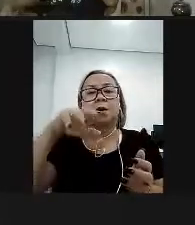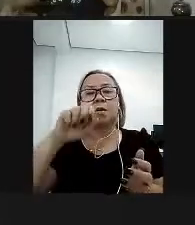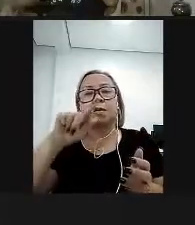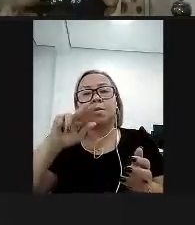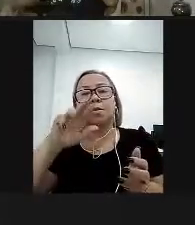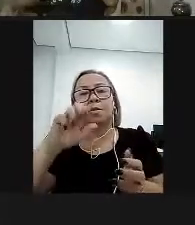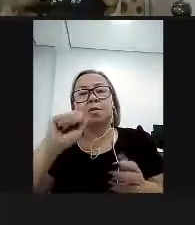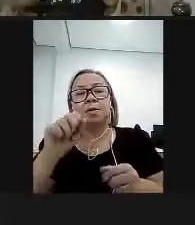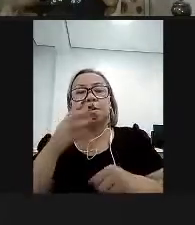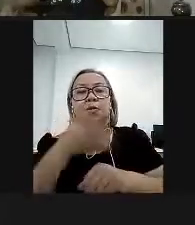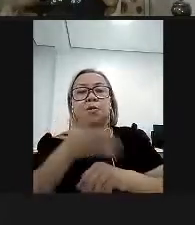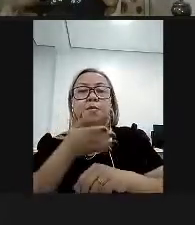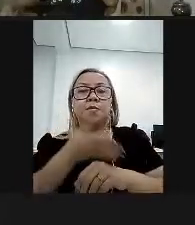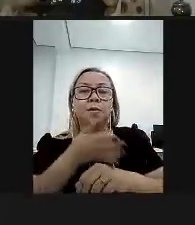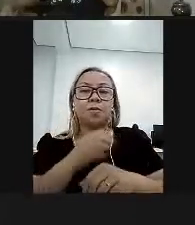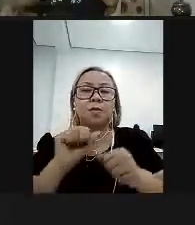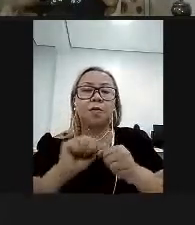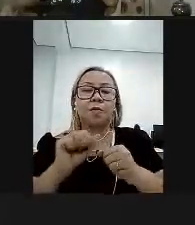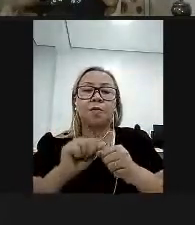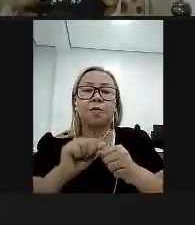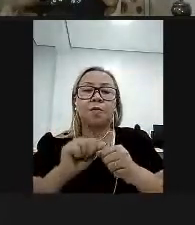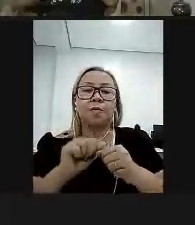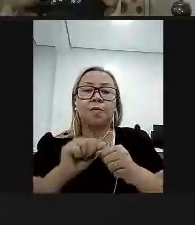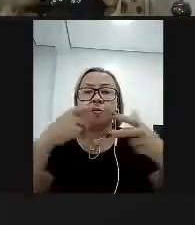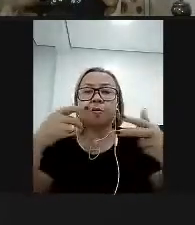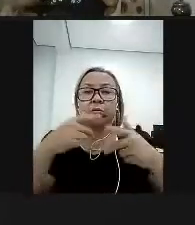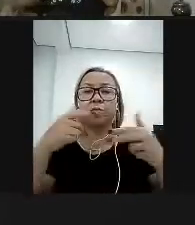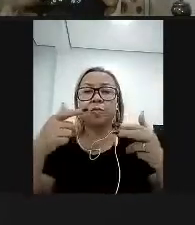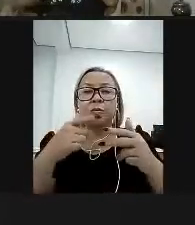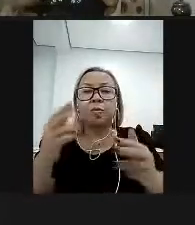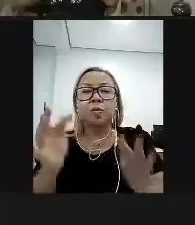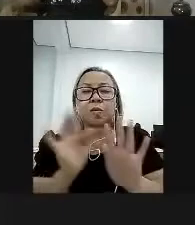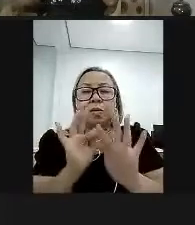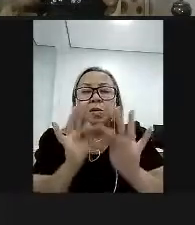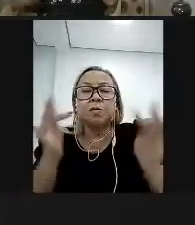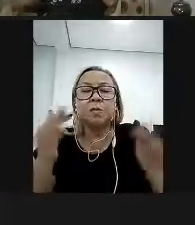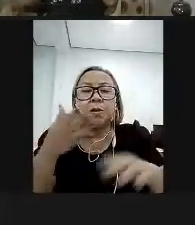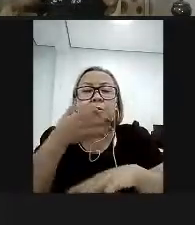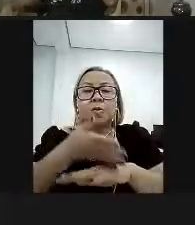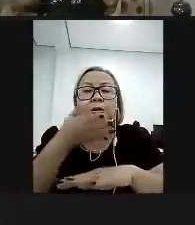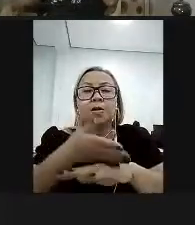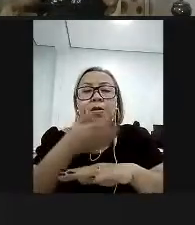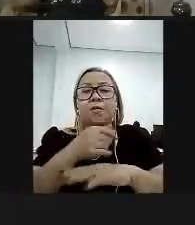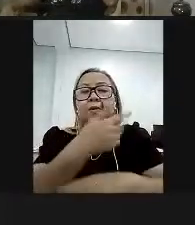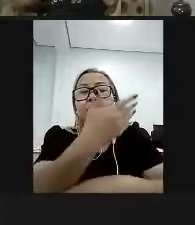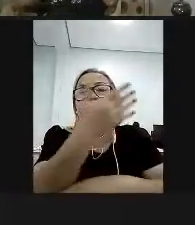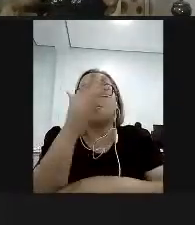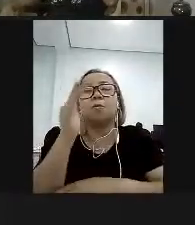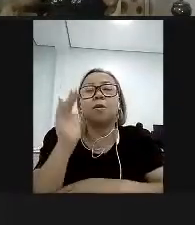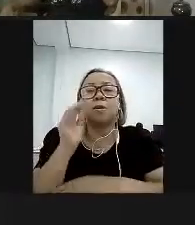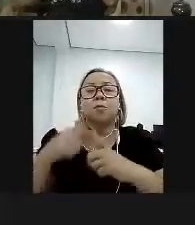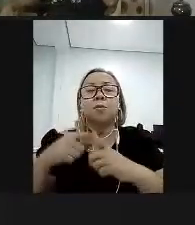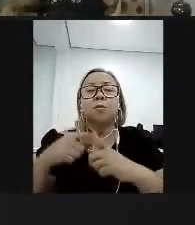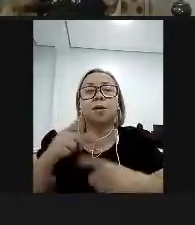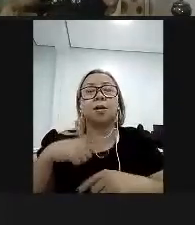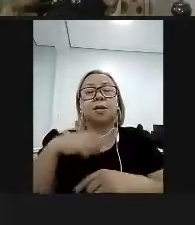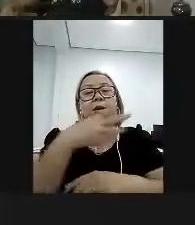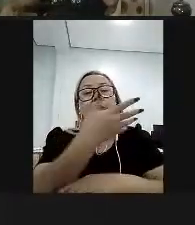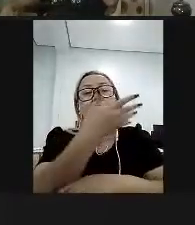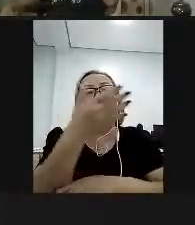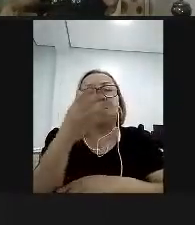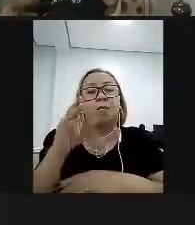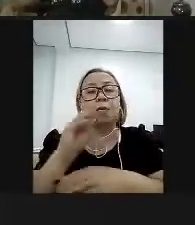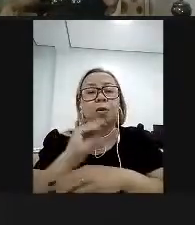2007, 2003, só com coisas efêmeras para não interferir na natureza, que é uma reserva lá genial. E eu